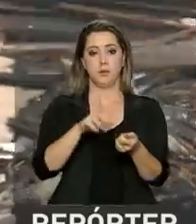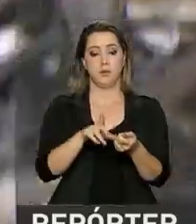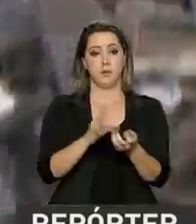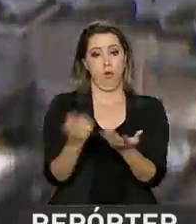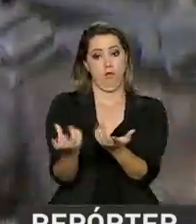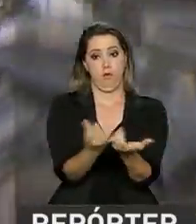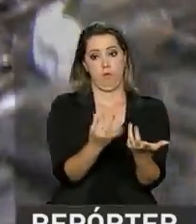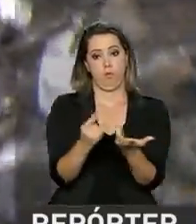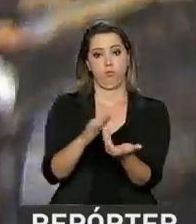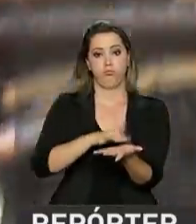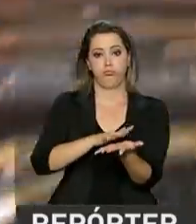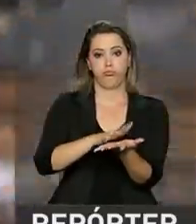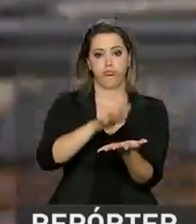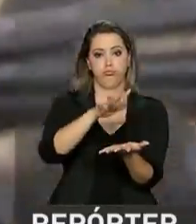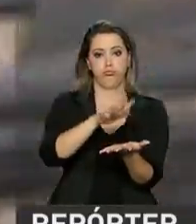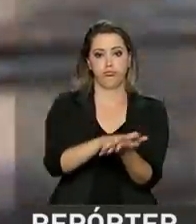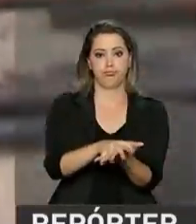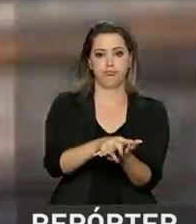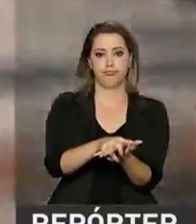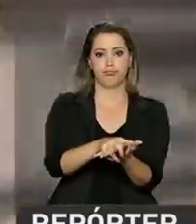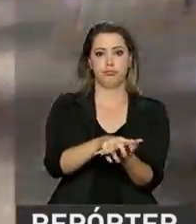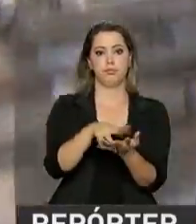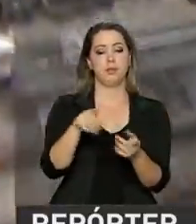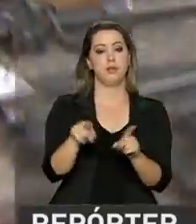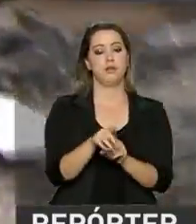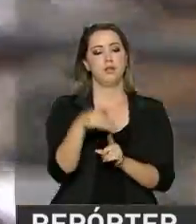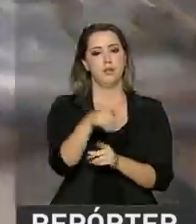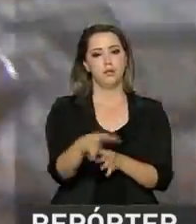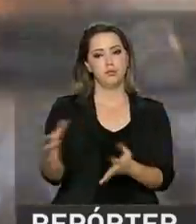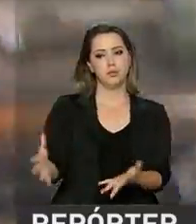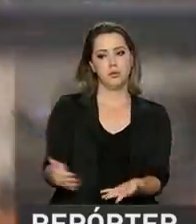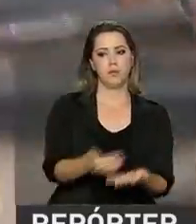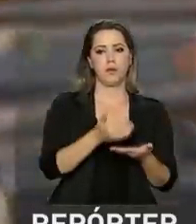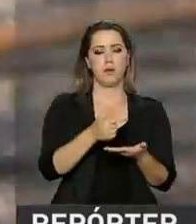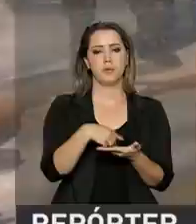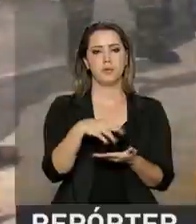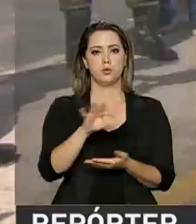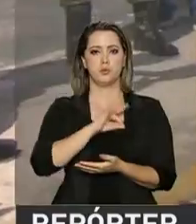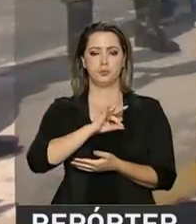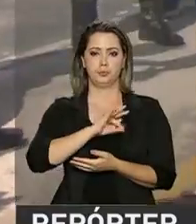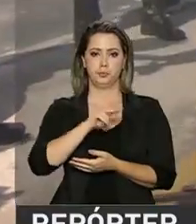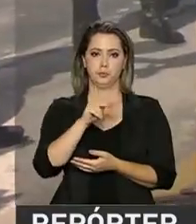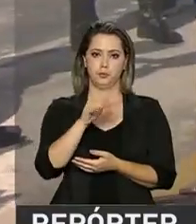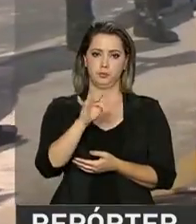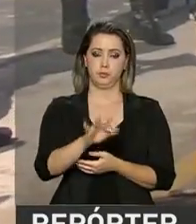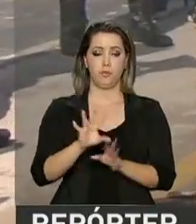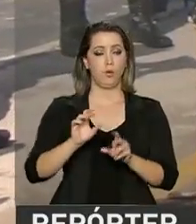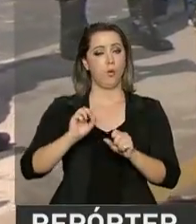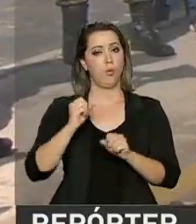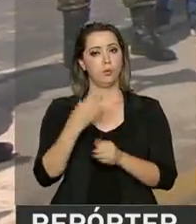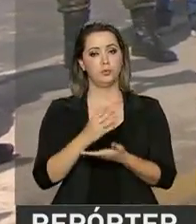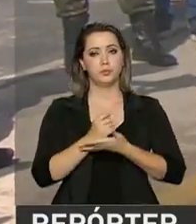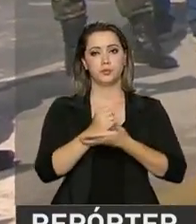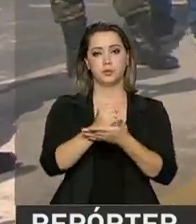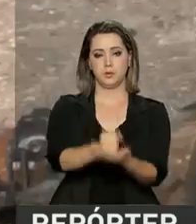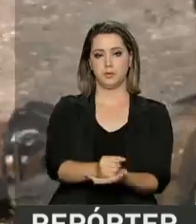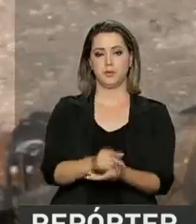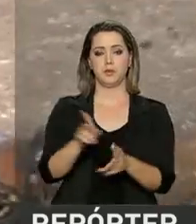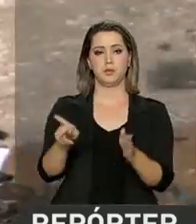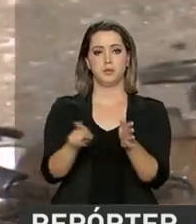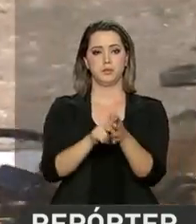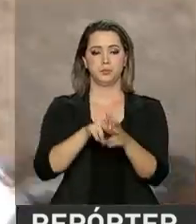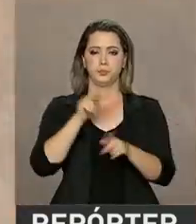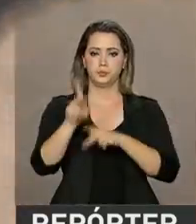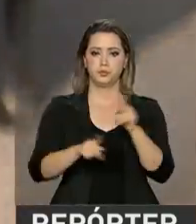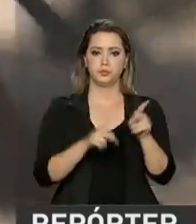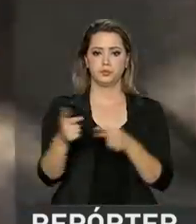Armas o armamento destruído nesta operação foi apreendido pela Polícia Federal ou entregue voluntariamente pela população nos